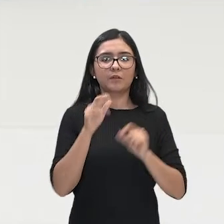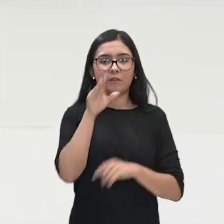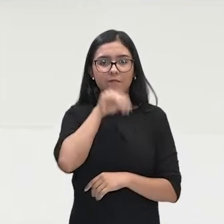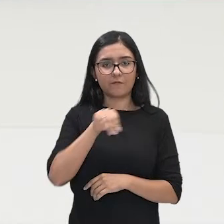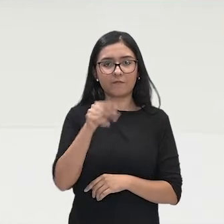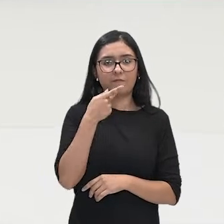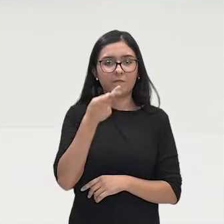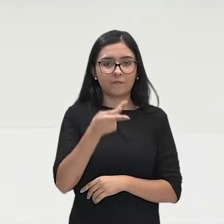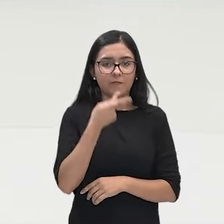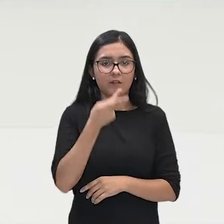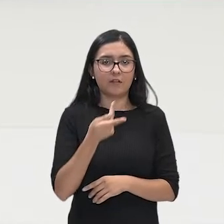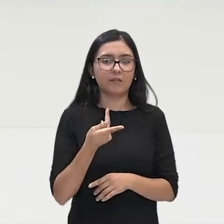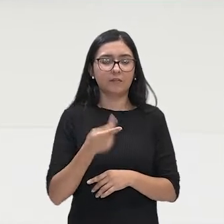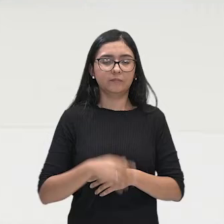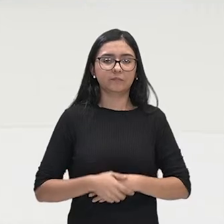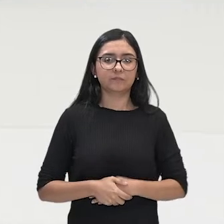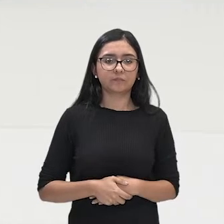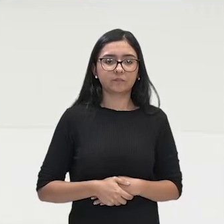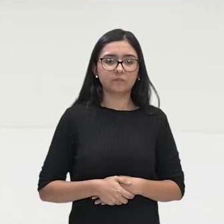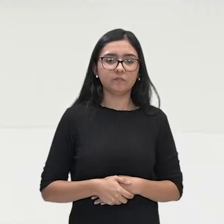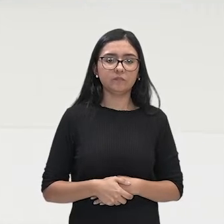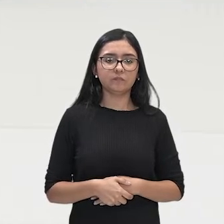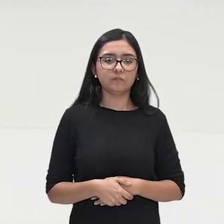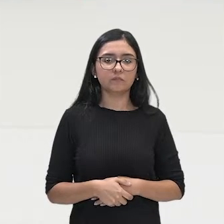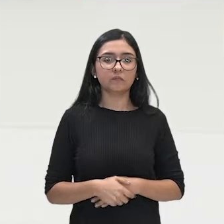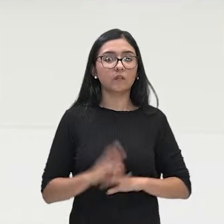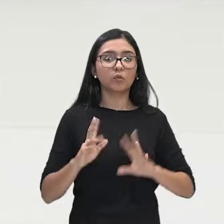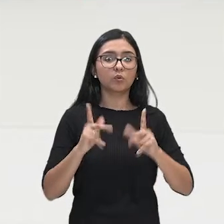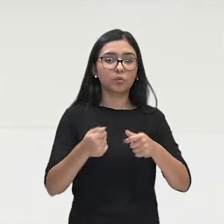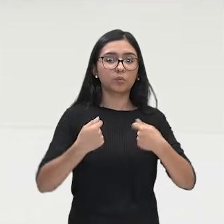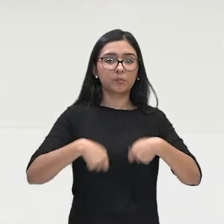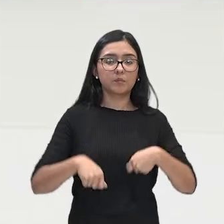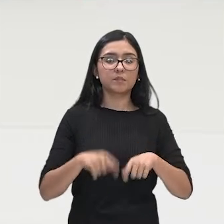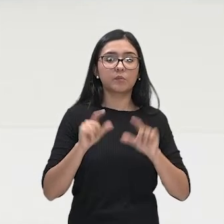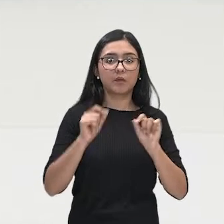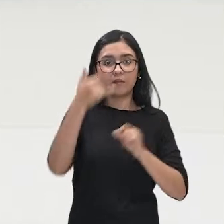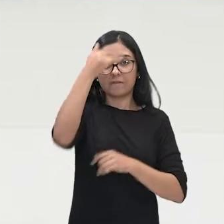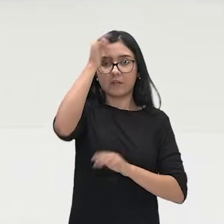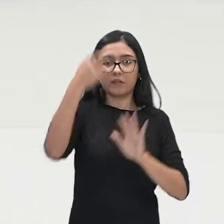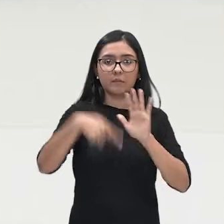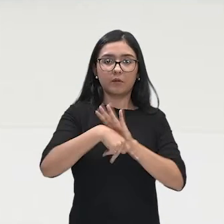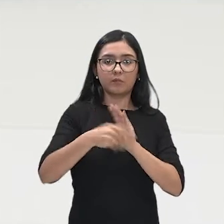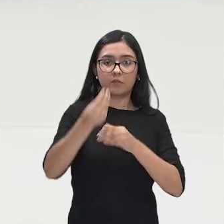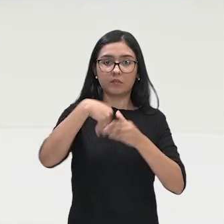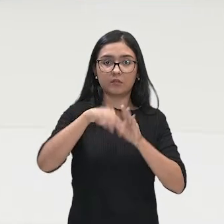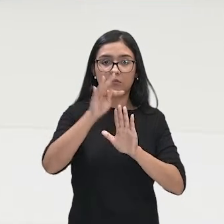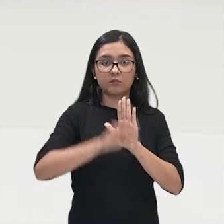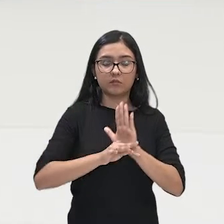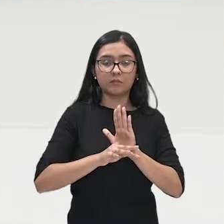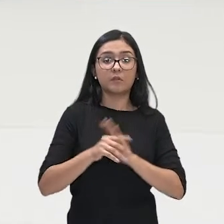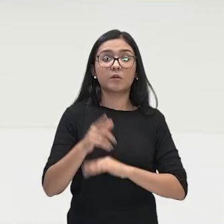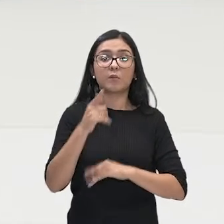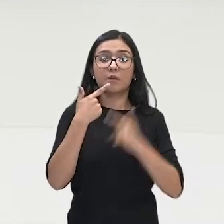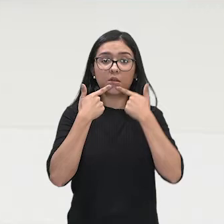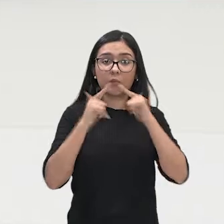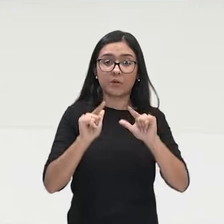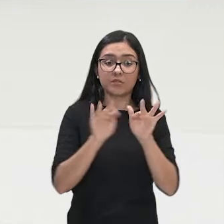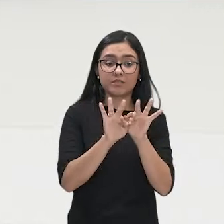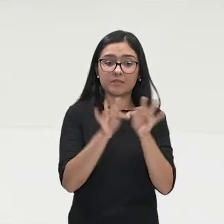para baixo também. Né? Então, tudo isso devemos evitar, para ser uma linguagem